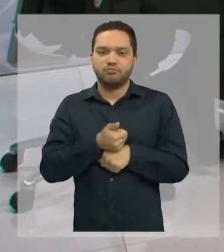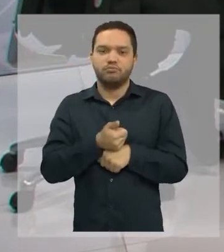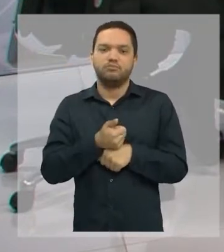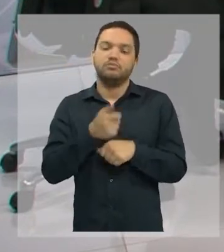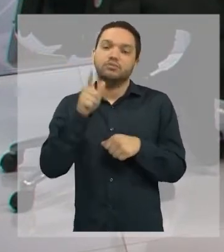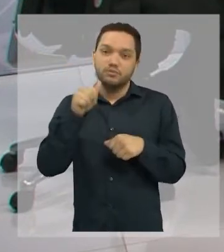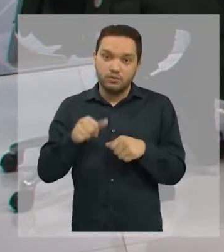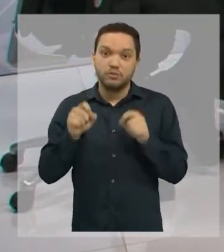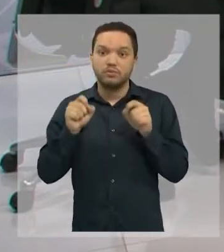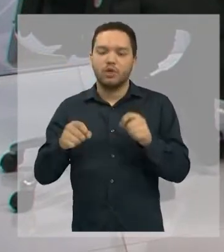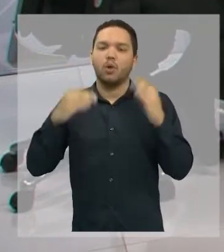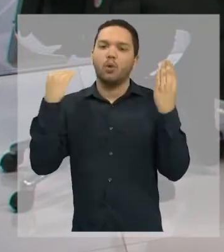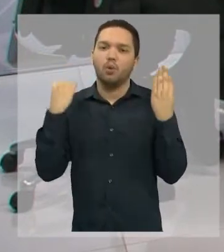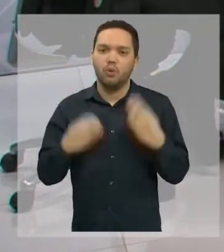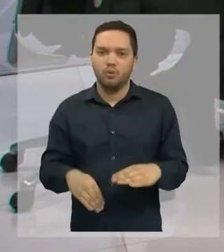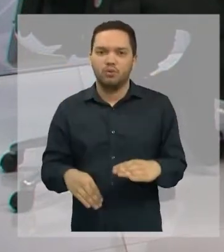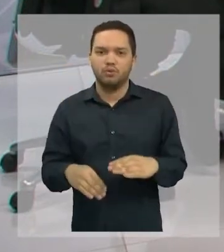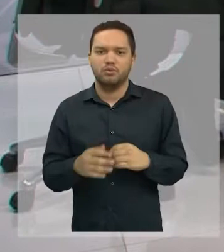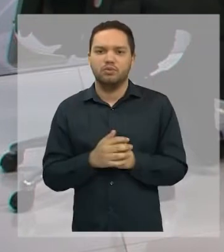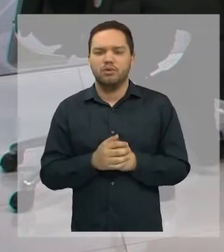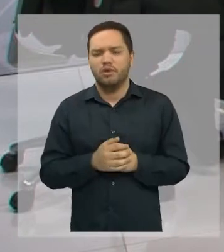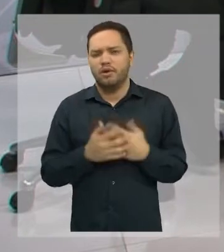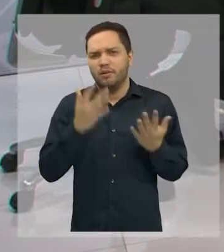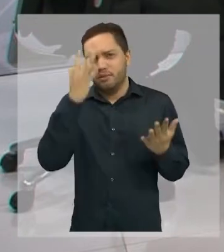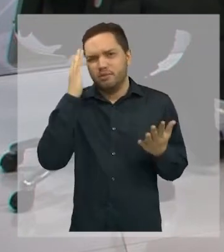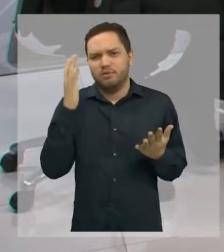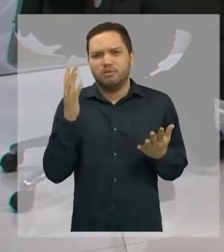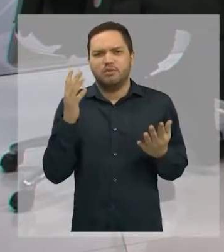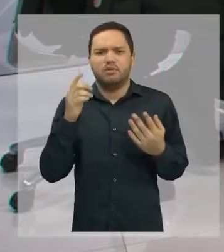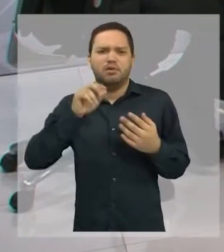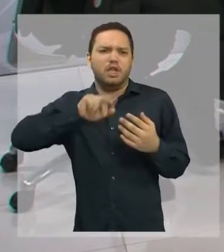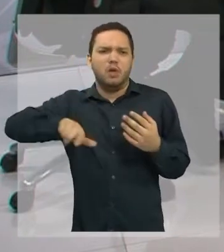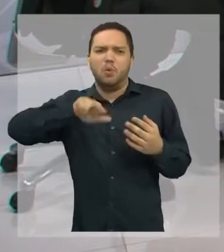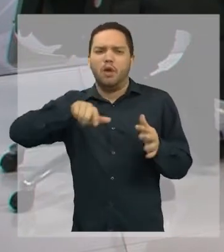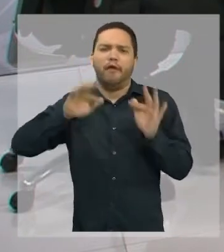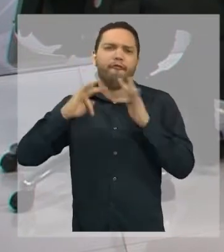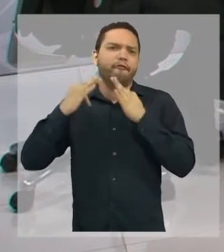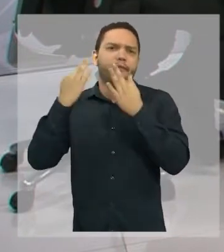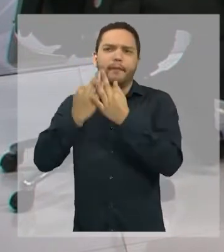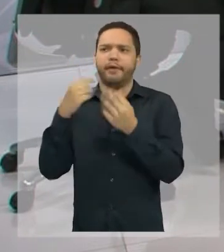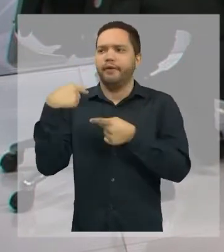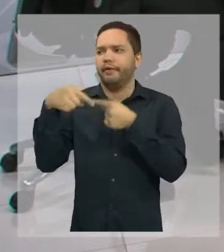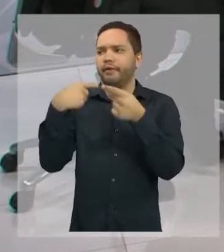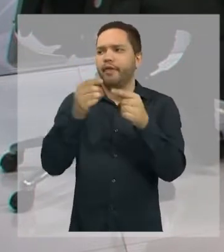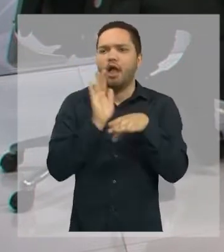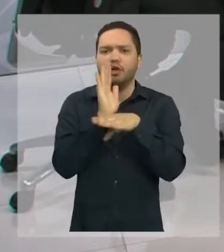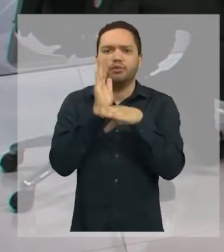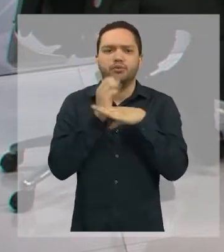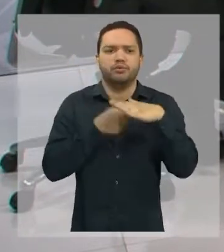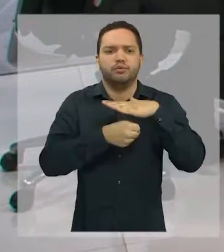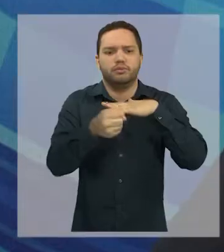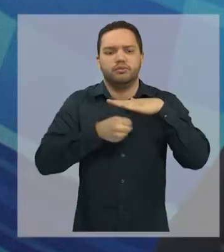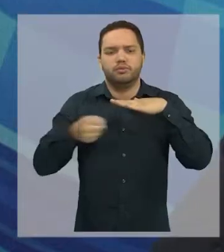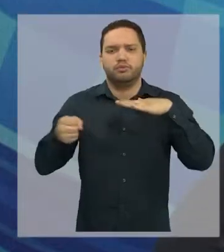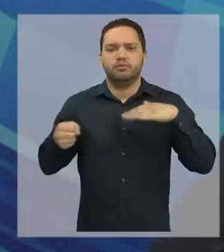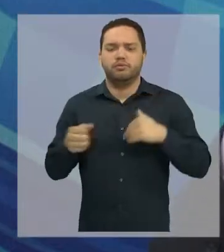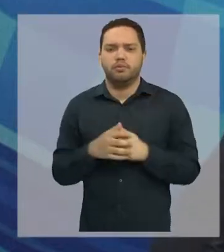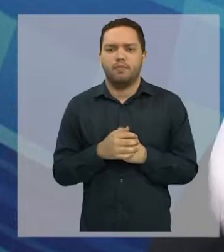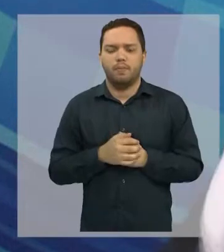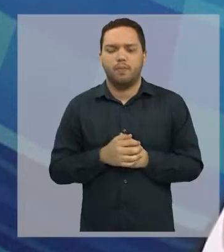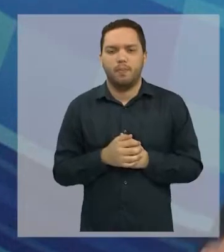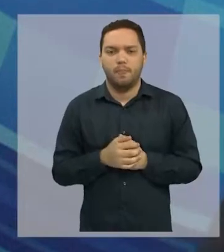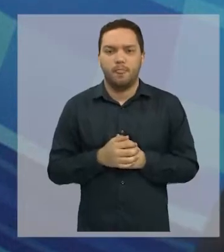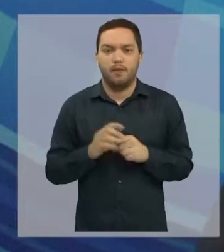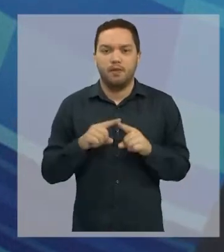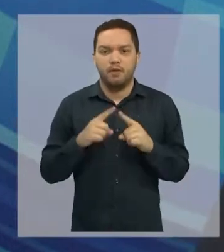concurso, então não há muito que se está falando em oligarquia aí. Né? Não, eu estou falando assim, mas não se reclama dele também